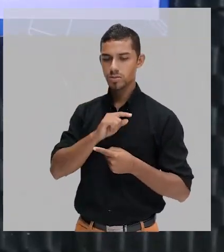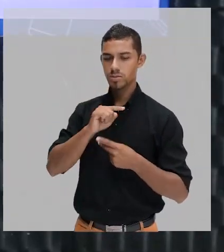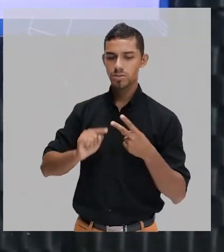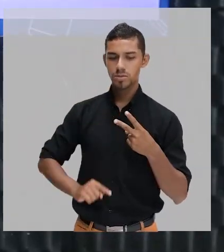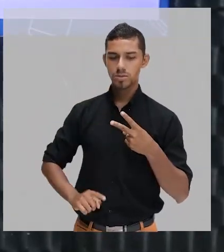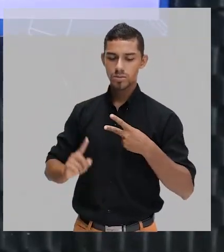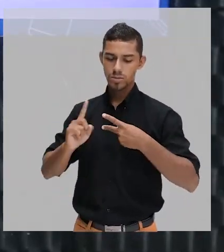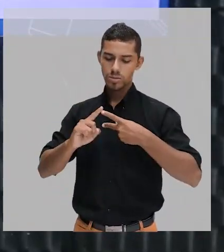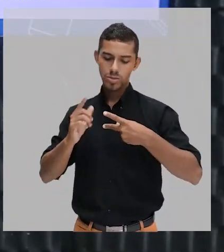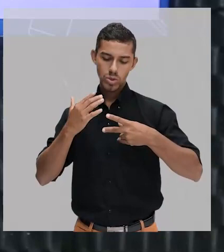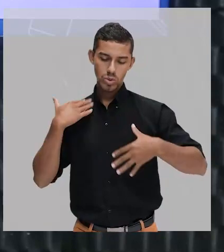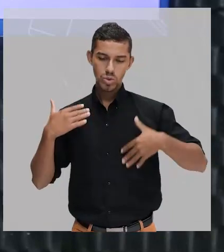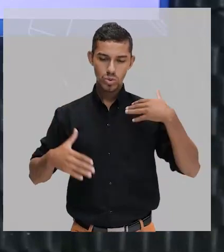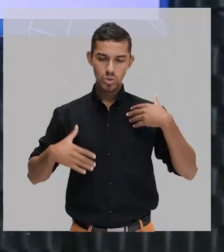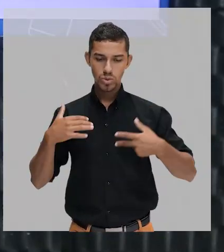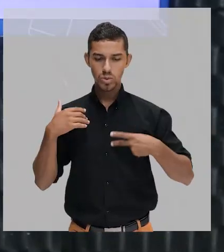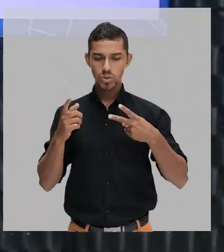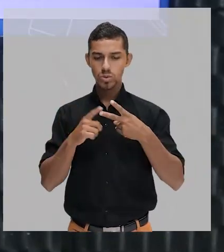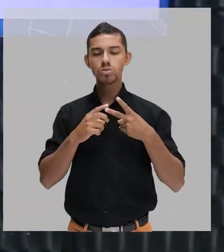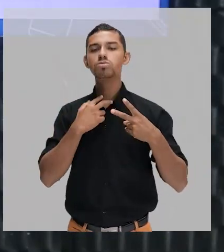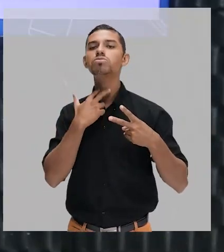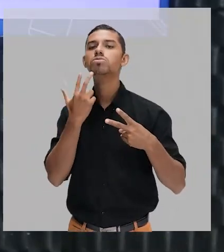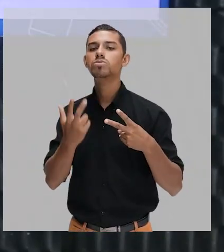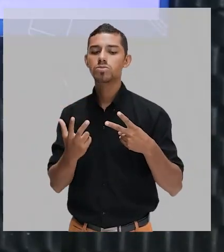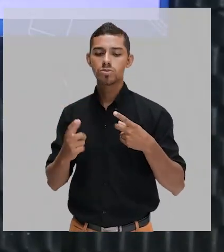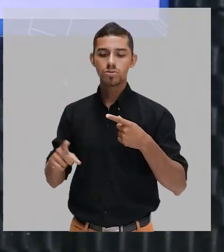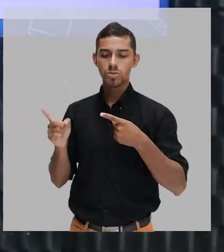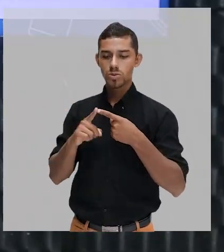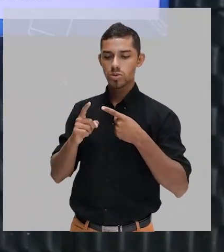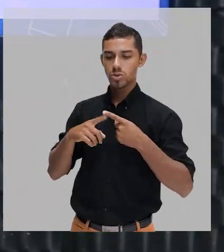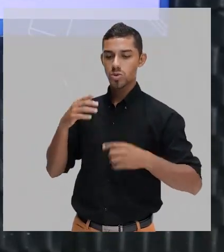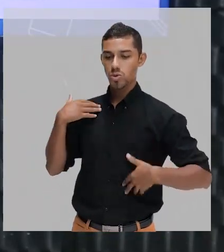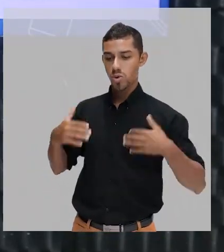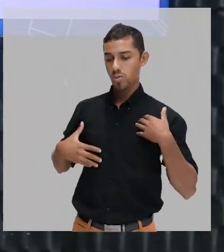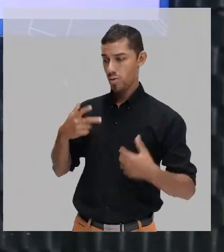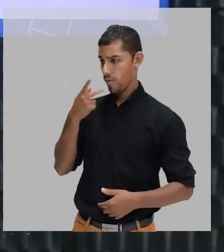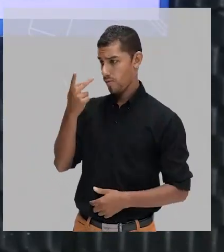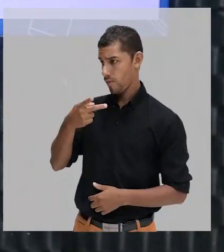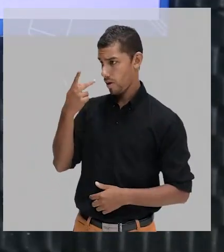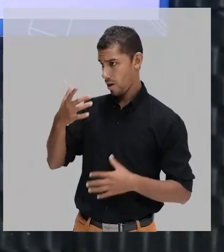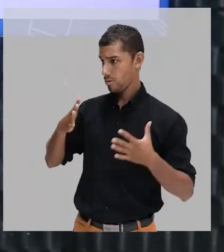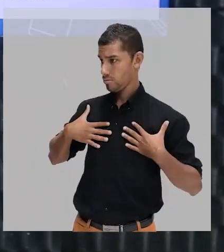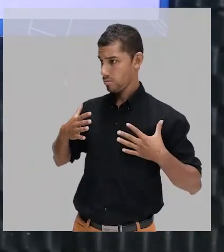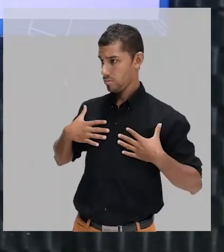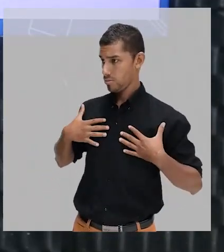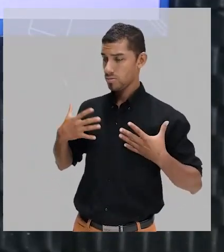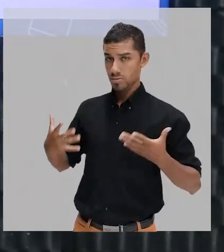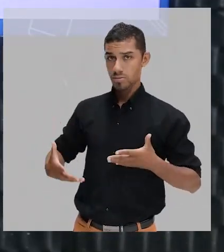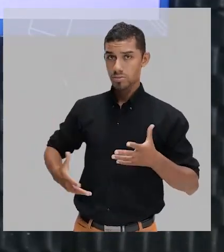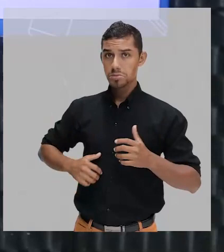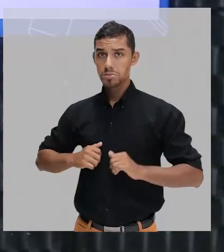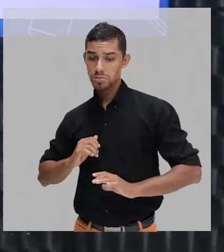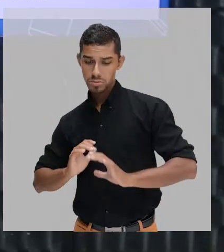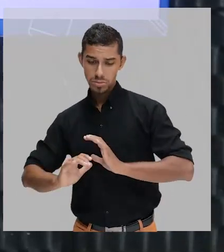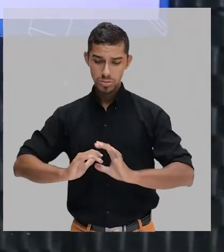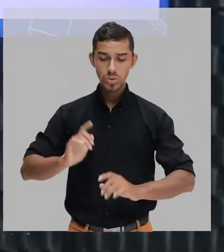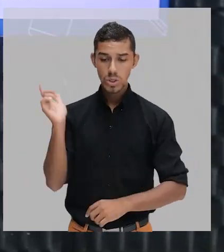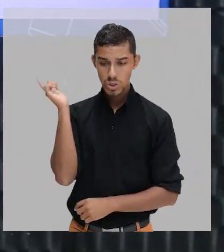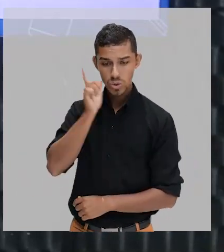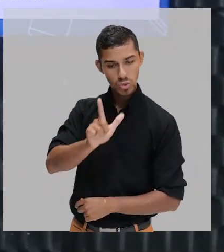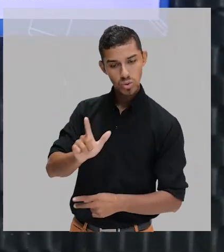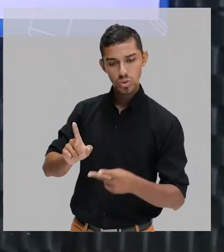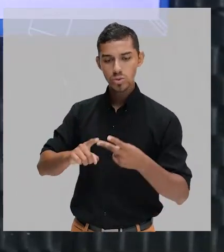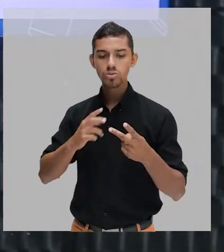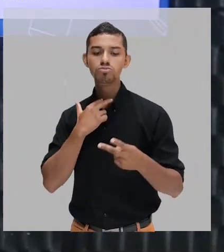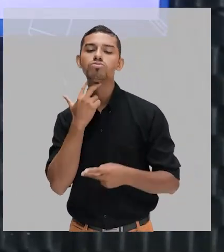trabalhar: somente o corpo e a voz. O corpo fala e a voz, obviamente, pode ser modulada para criar vários personagens.